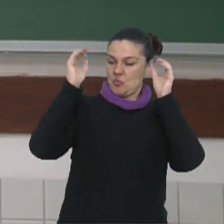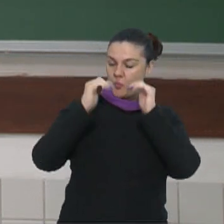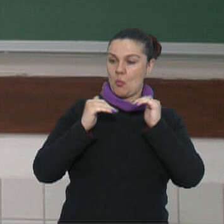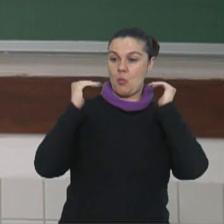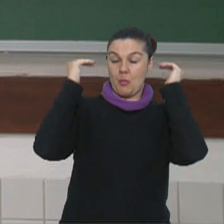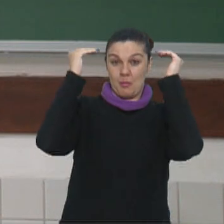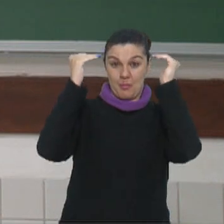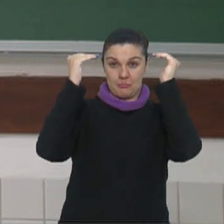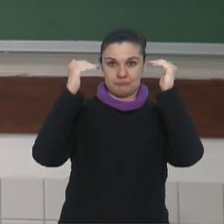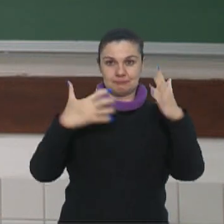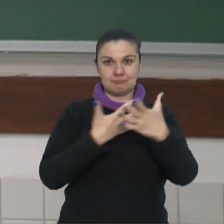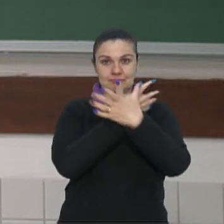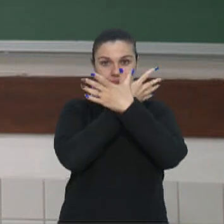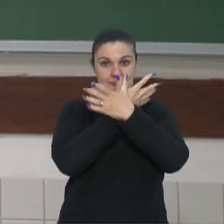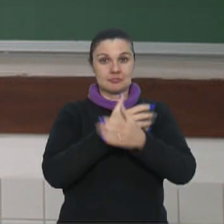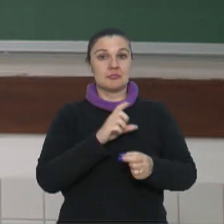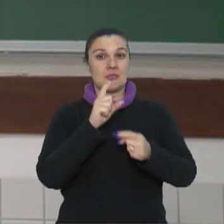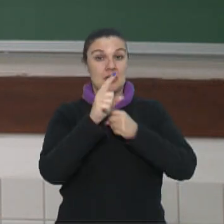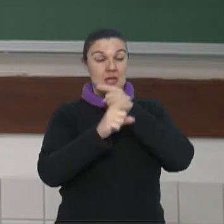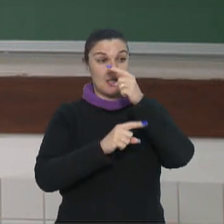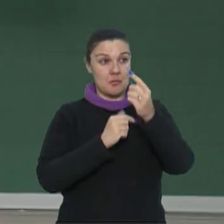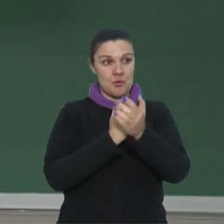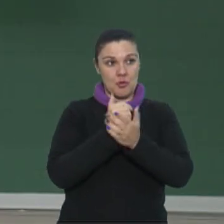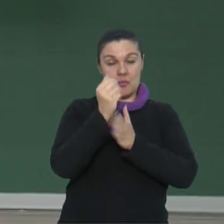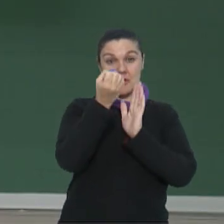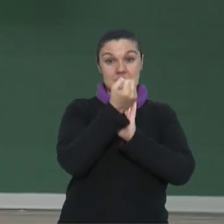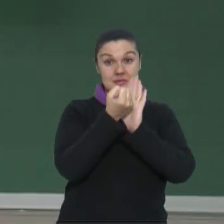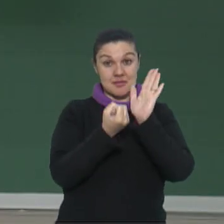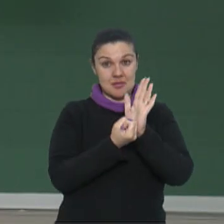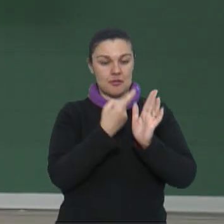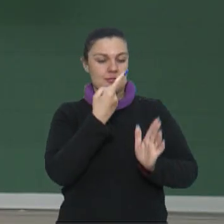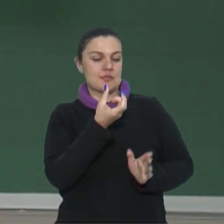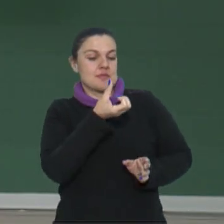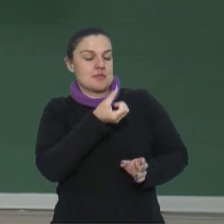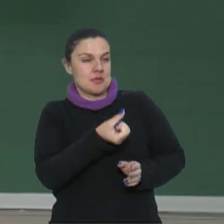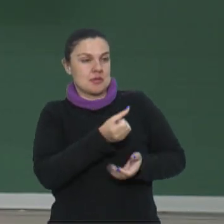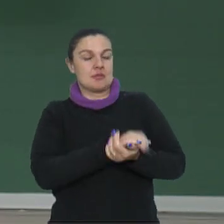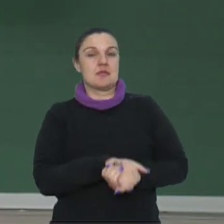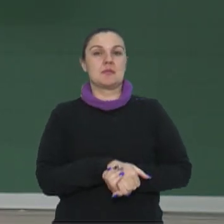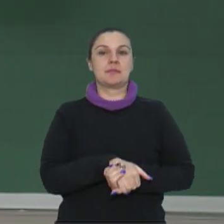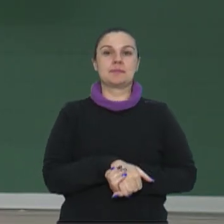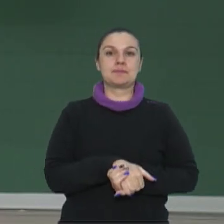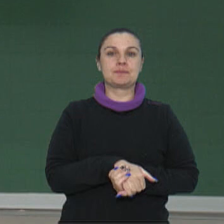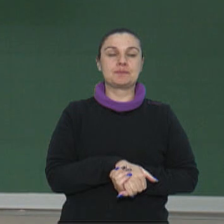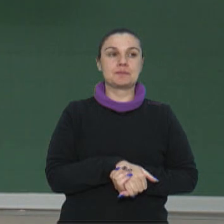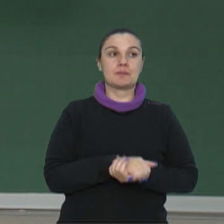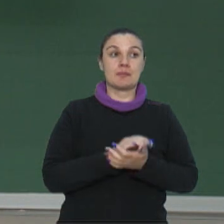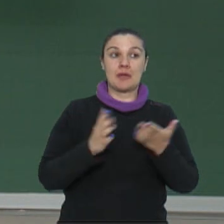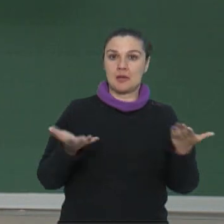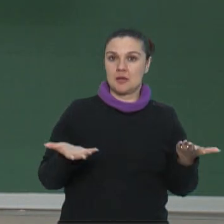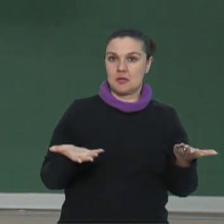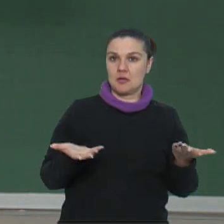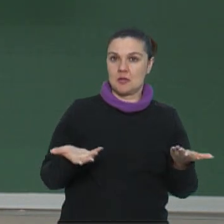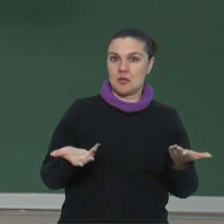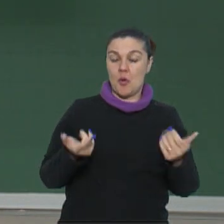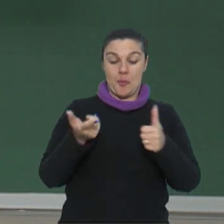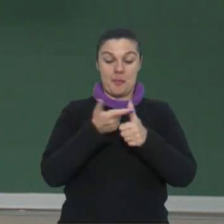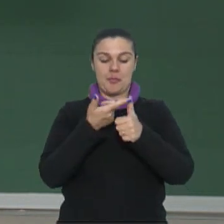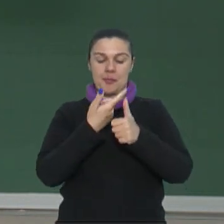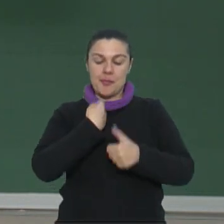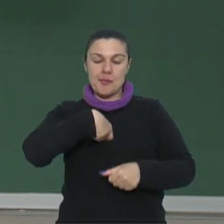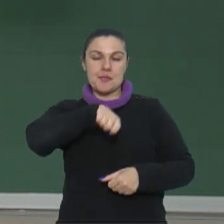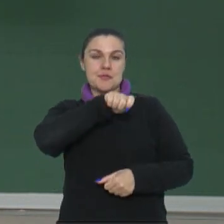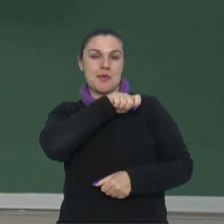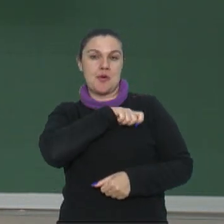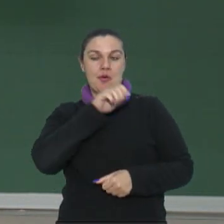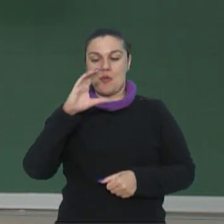asteca. E no início do século XX, do século XVI, Hernán Cortés, o primeiro espanhol,